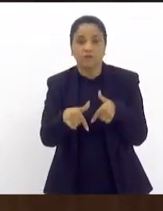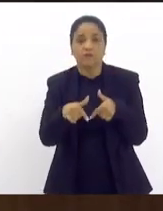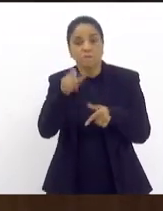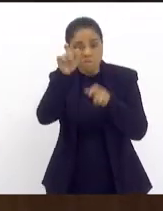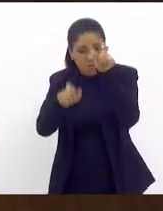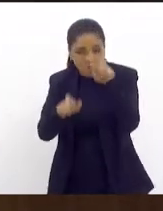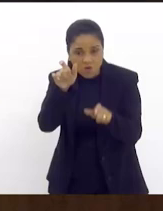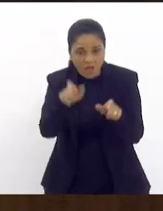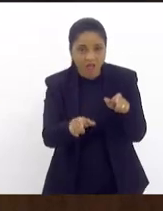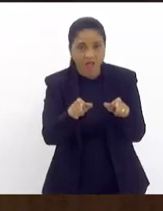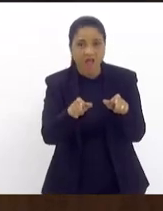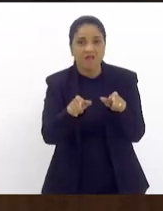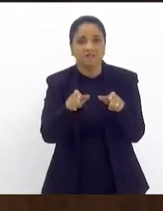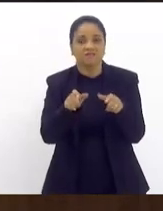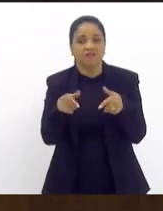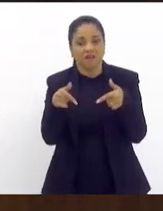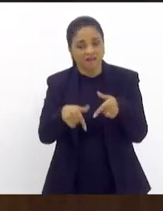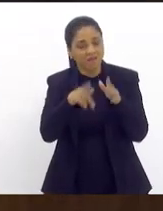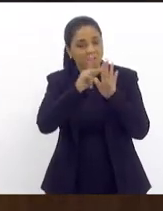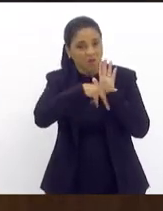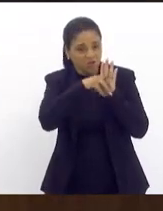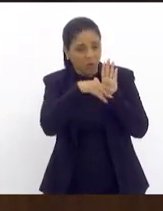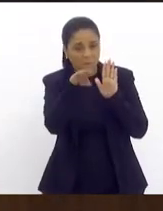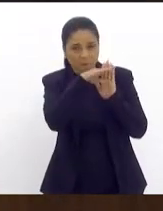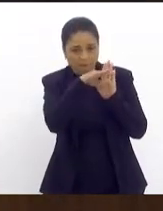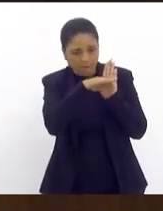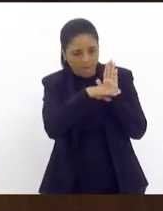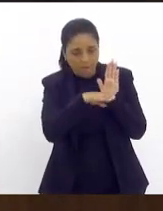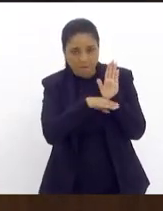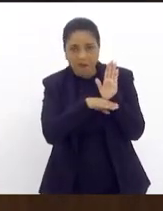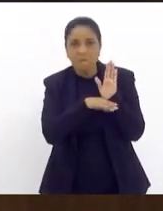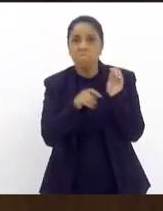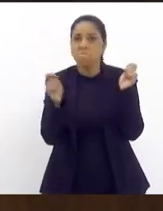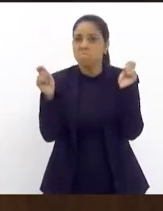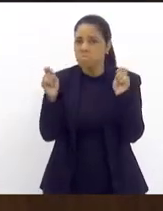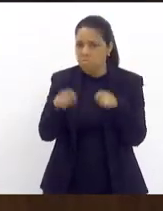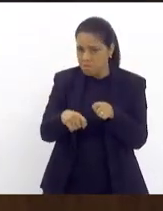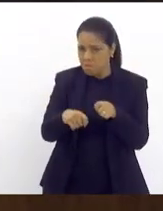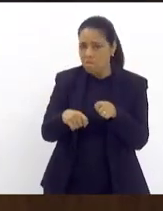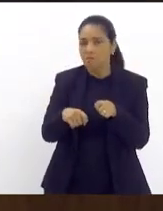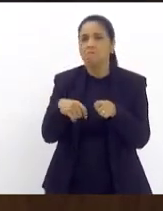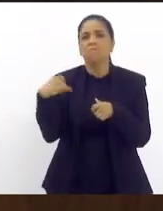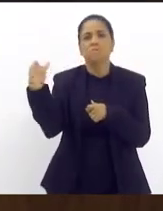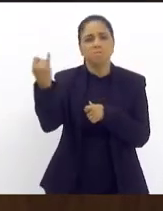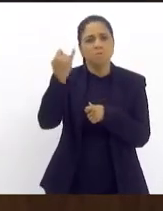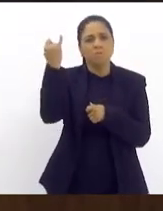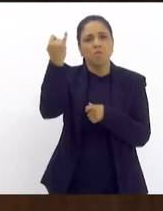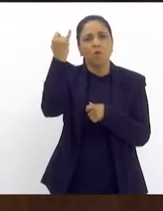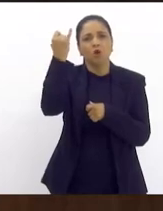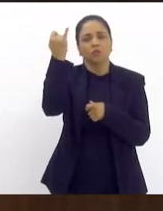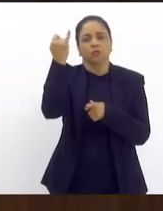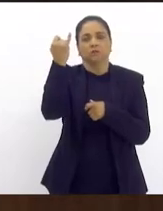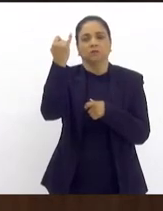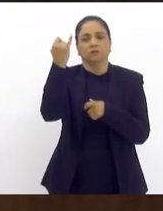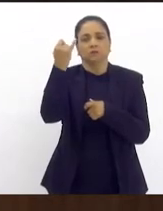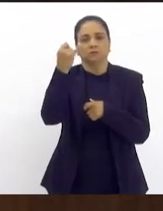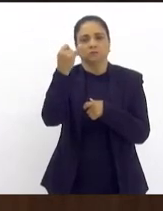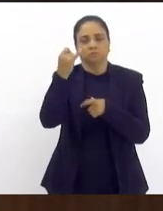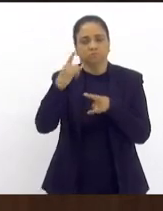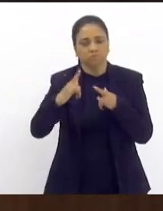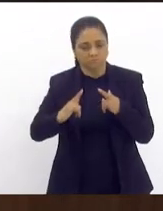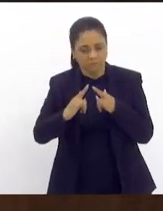citadas aqui no projeto poderão contar com esse importante espaço que cumpre